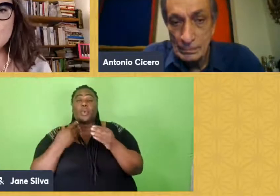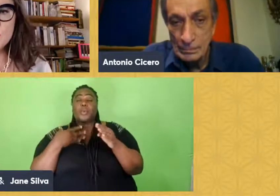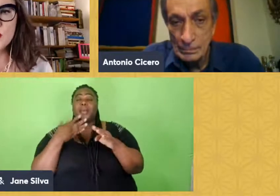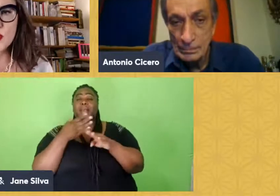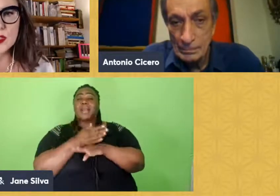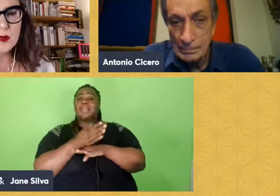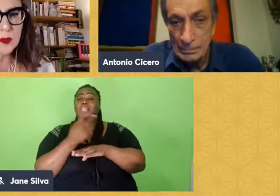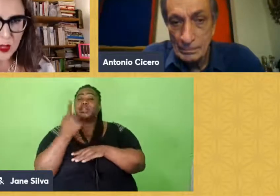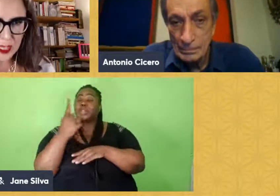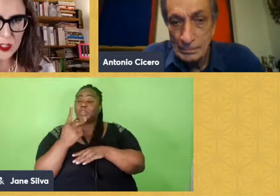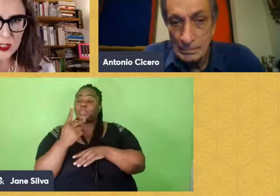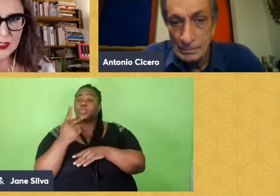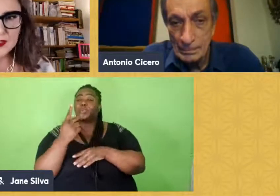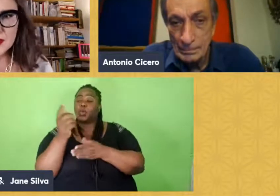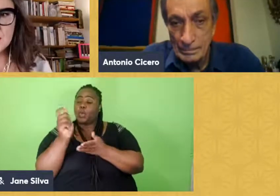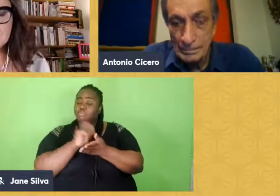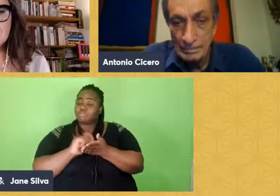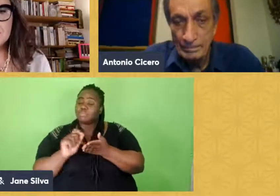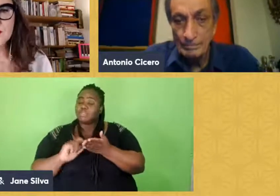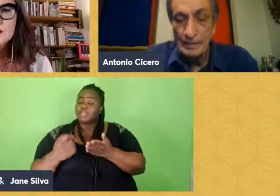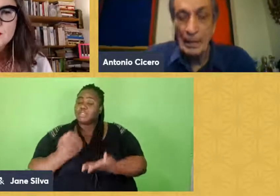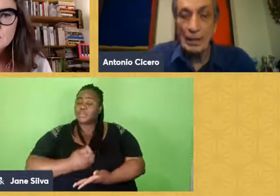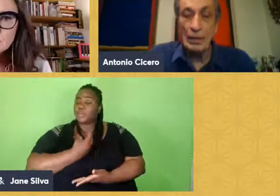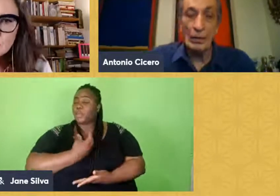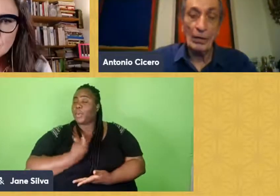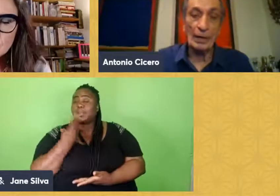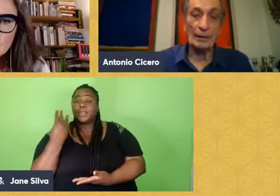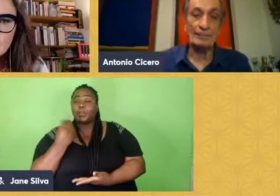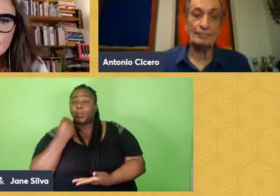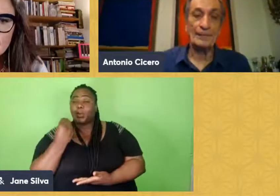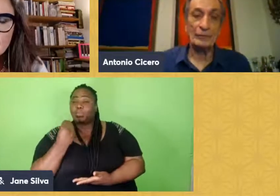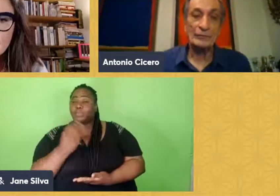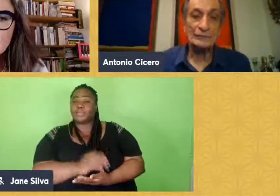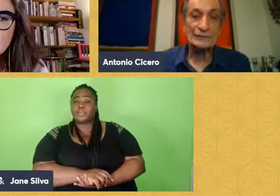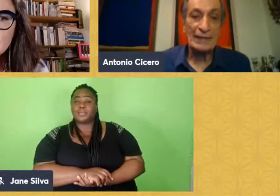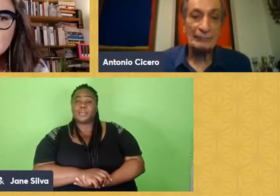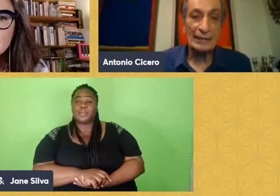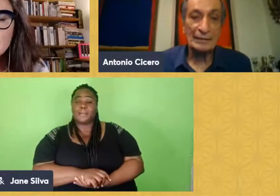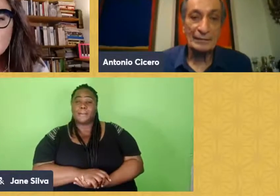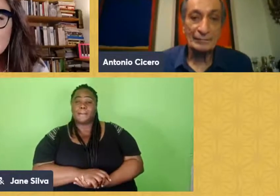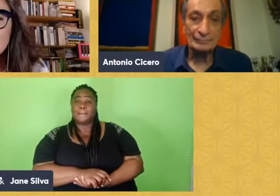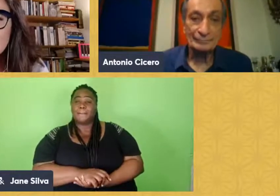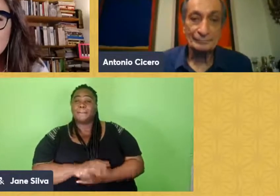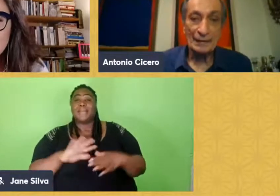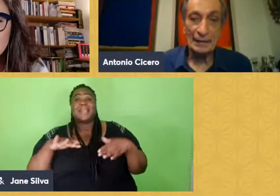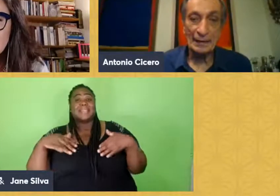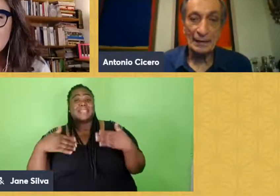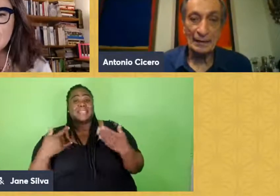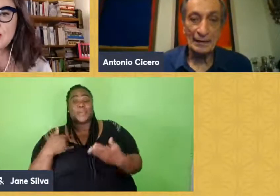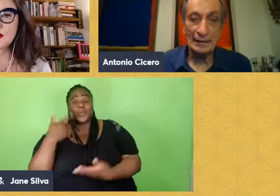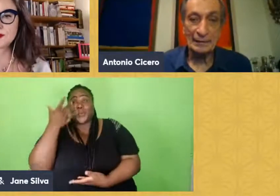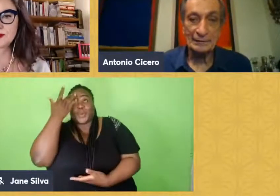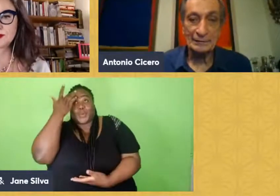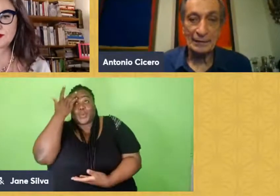tuas composições poéticas? Olha, eu não sei bem